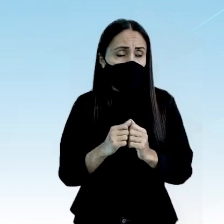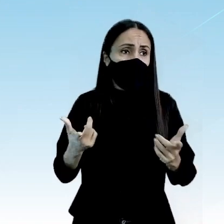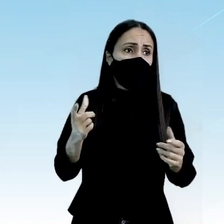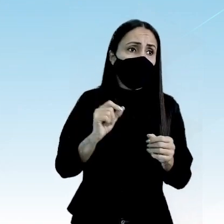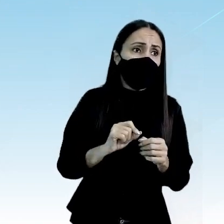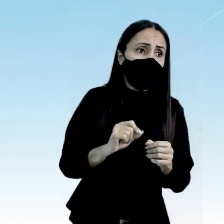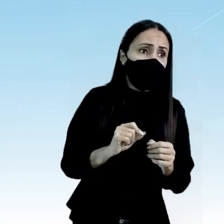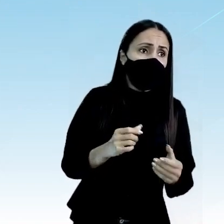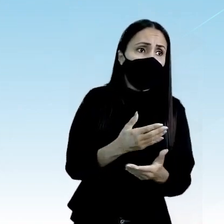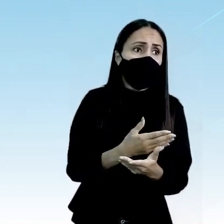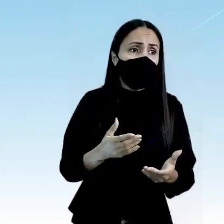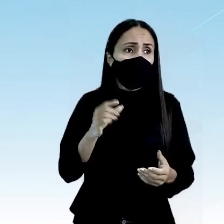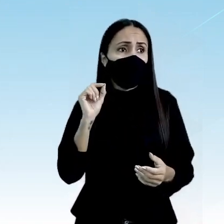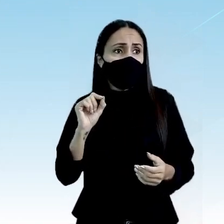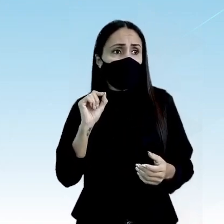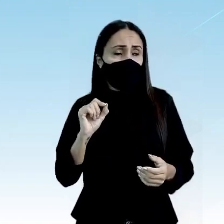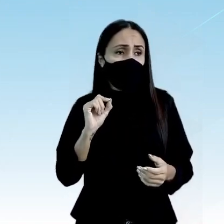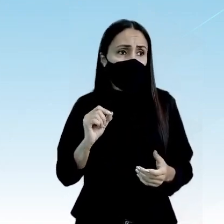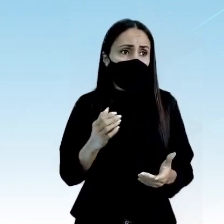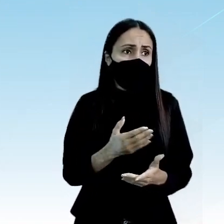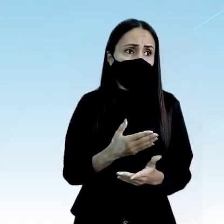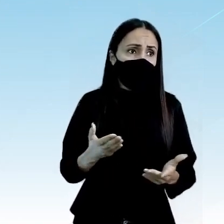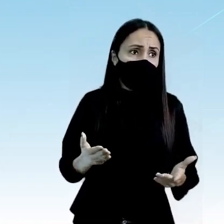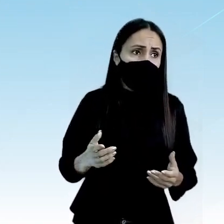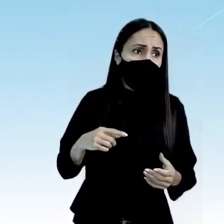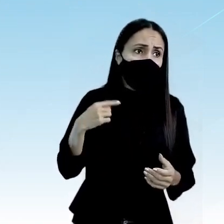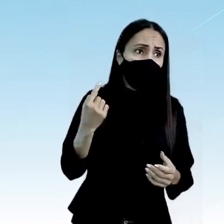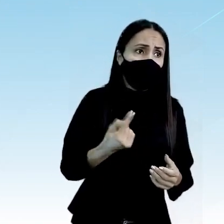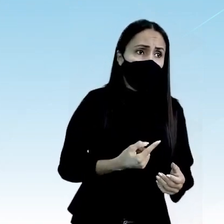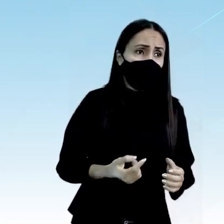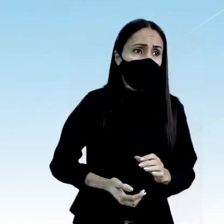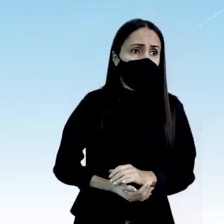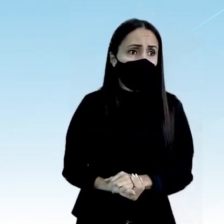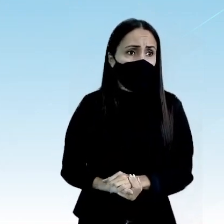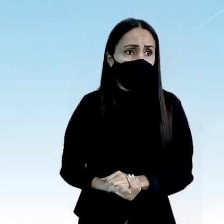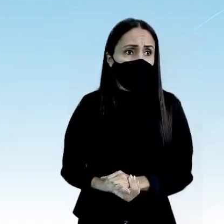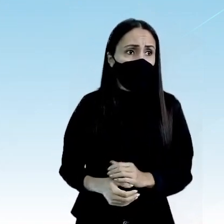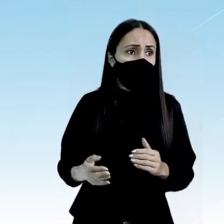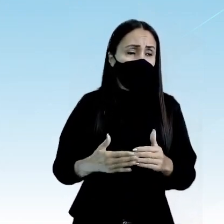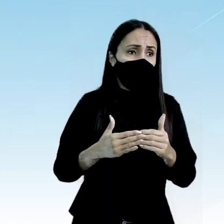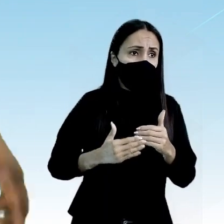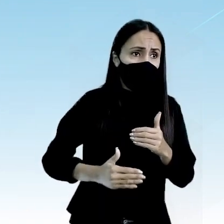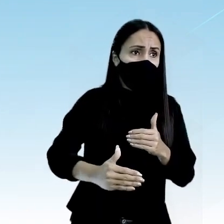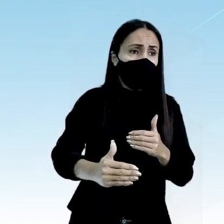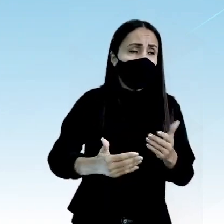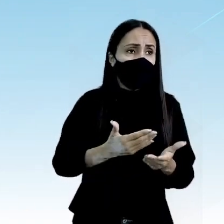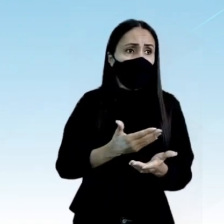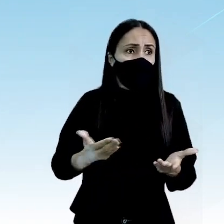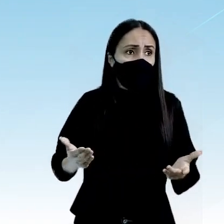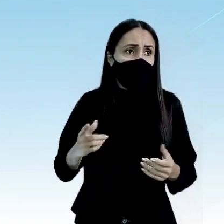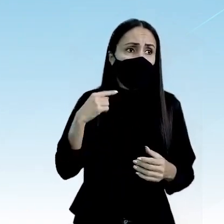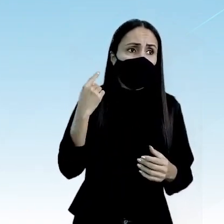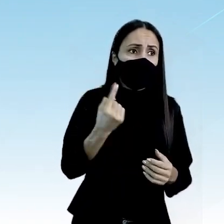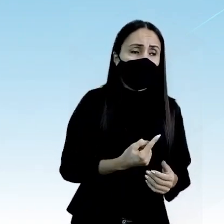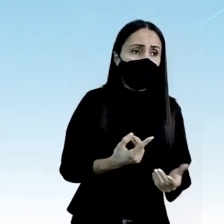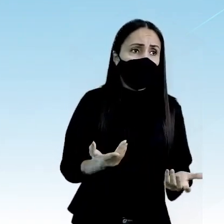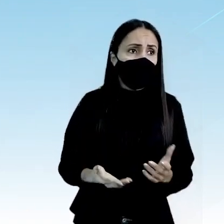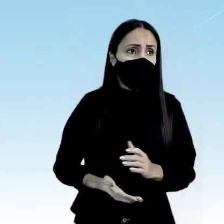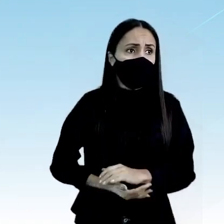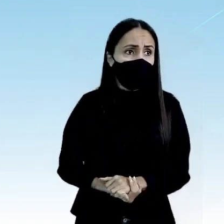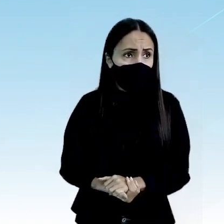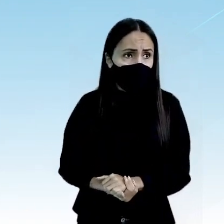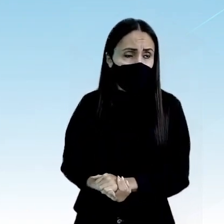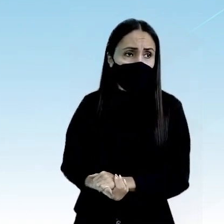programa feito pela Secretaria de Educação do Estado de Pernambuco para vocês, né? Alunos do 8º ano.